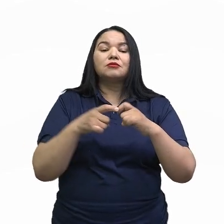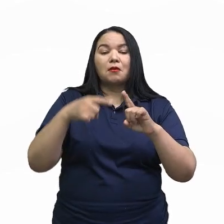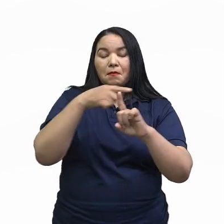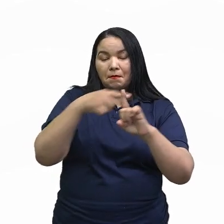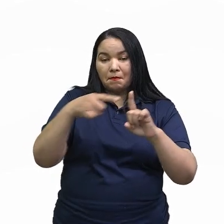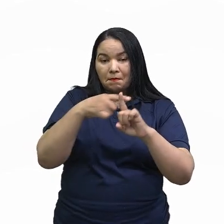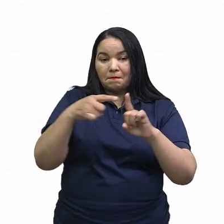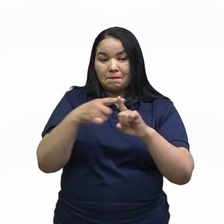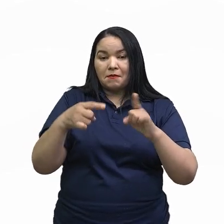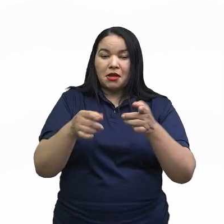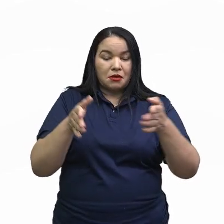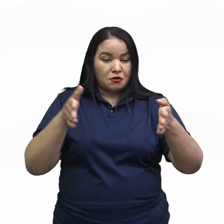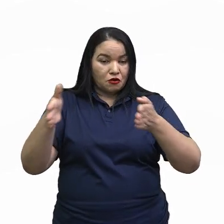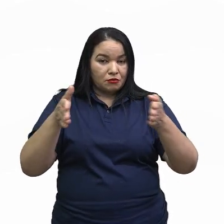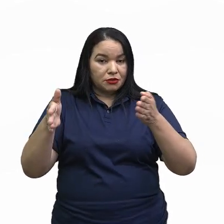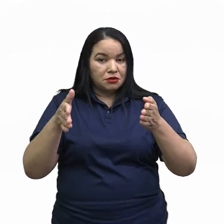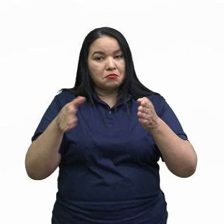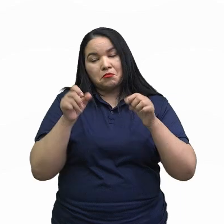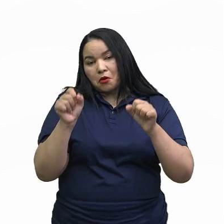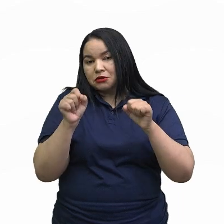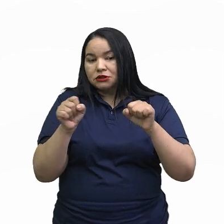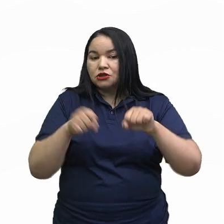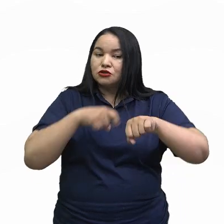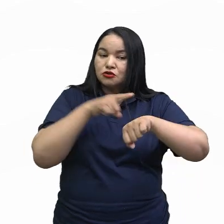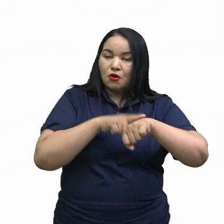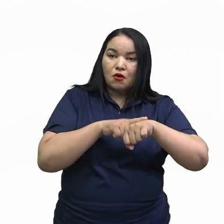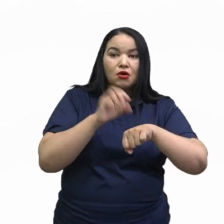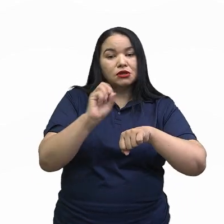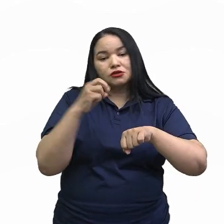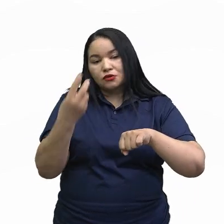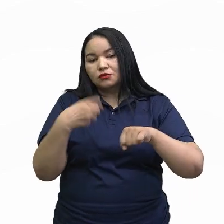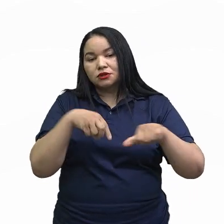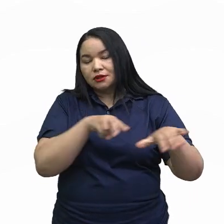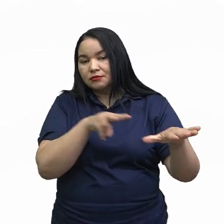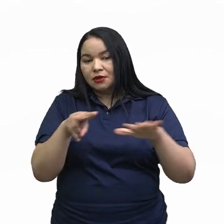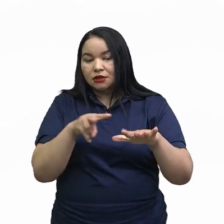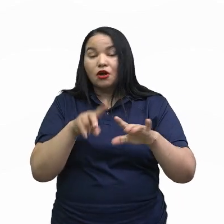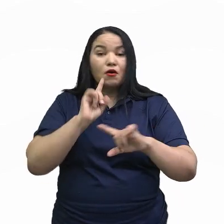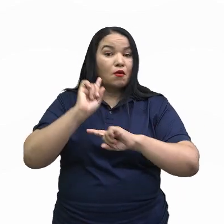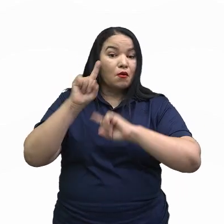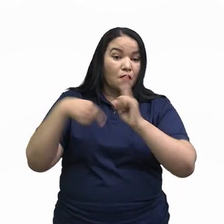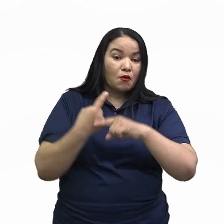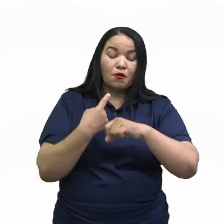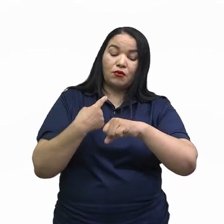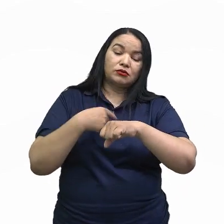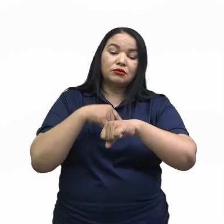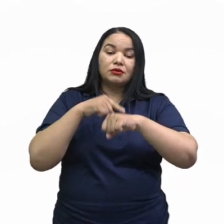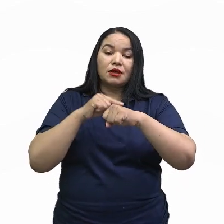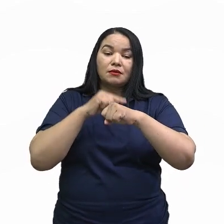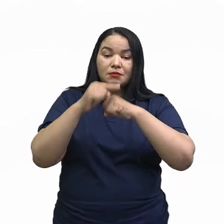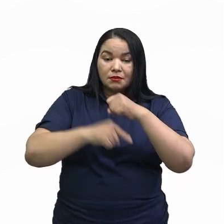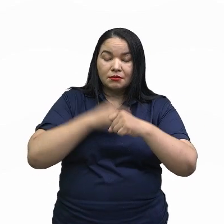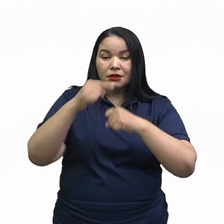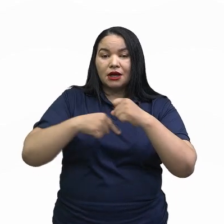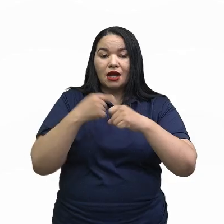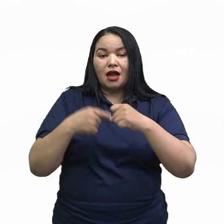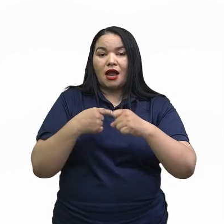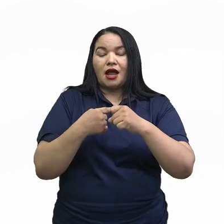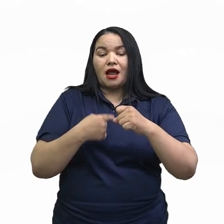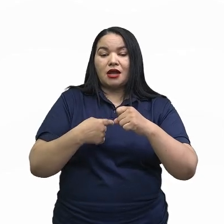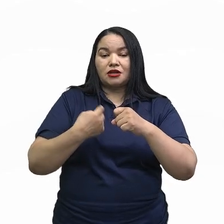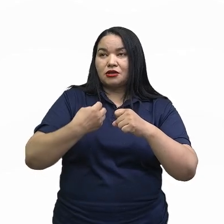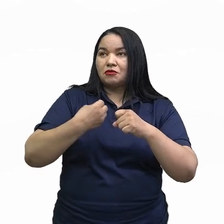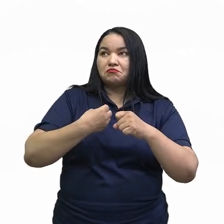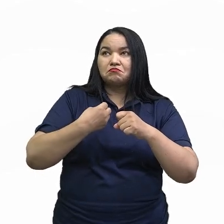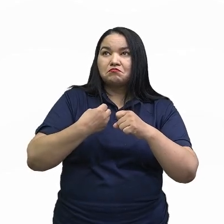assim, de horas até de semanas. Já existem átomos que têm tempo de meia-vida muito longos, tá? De mais